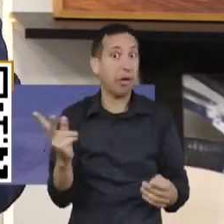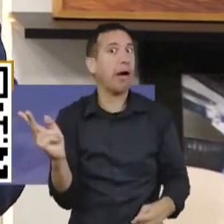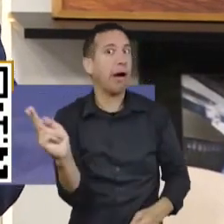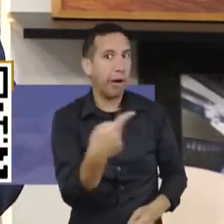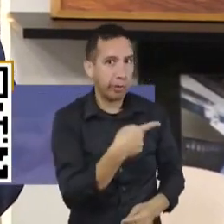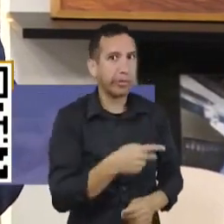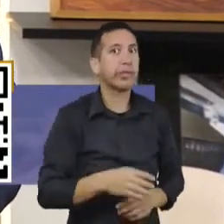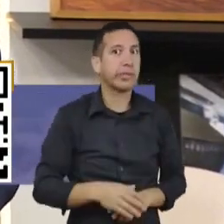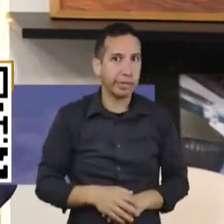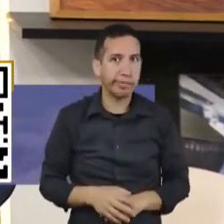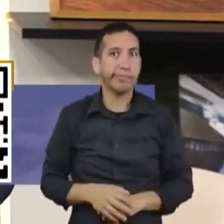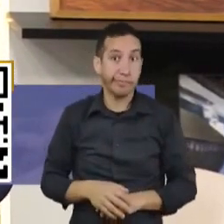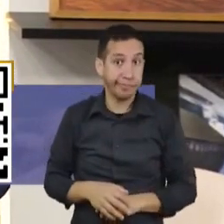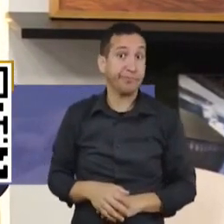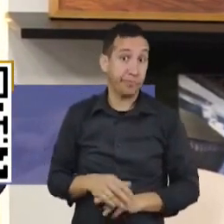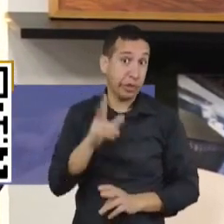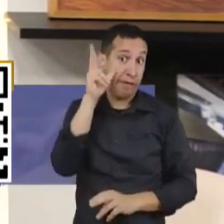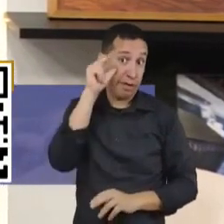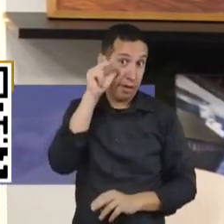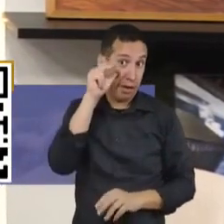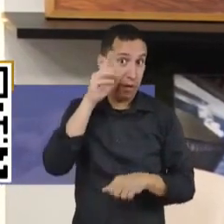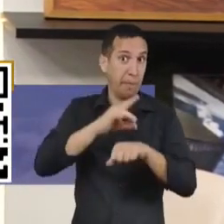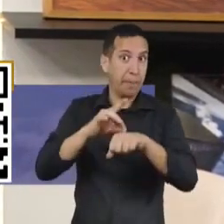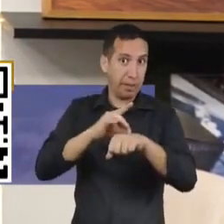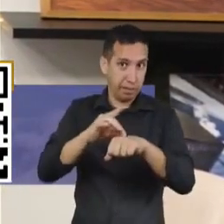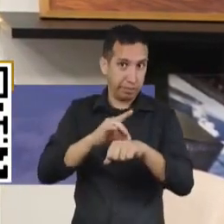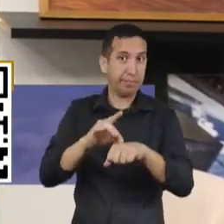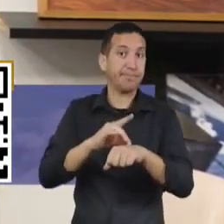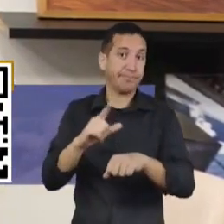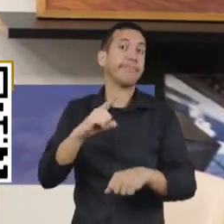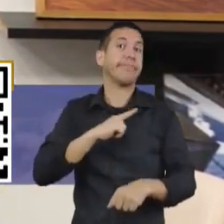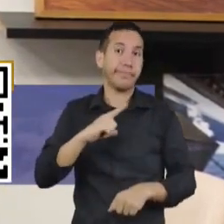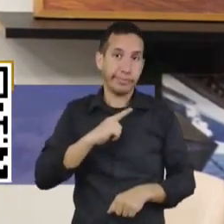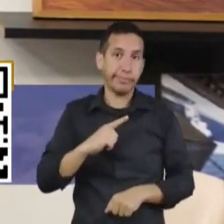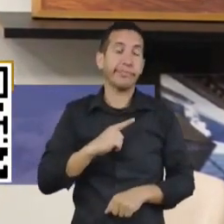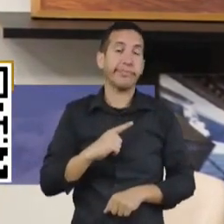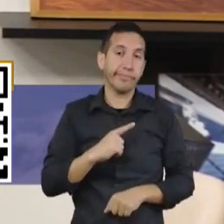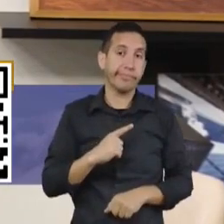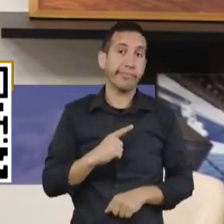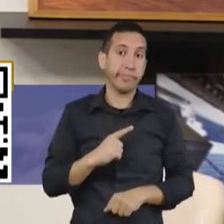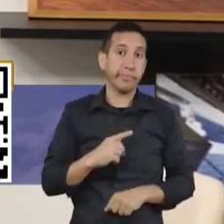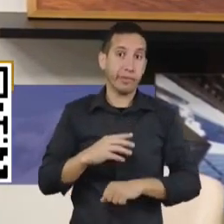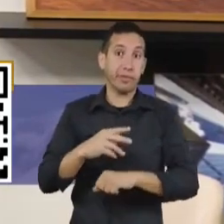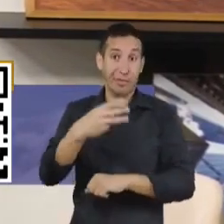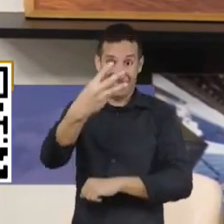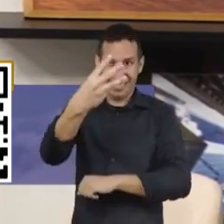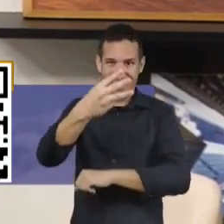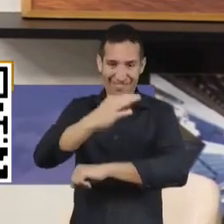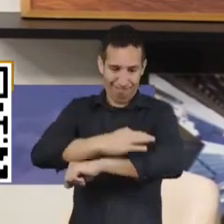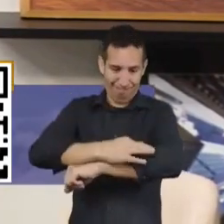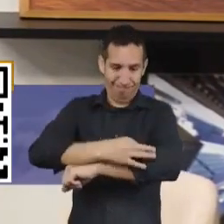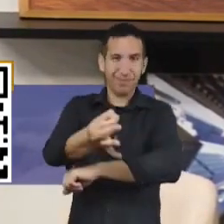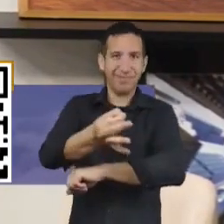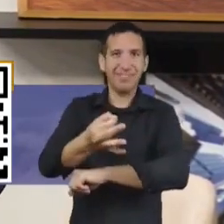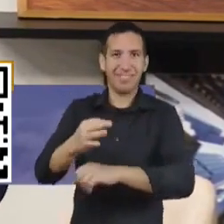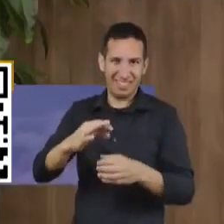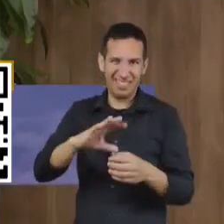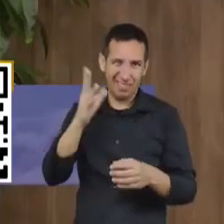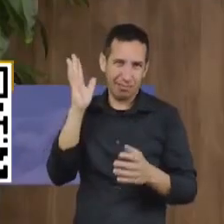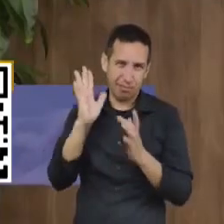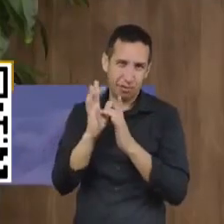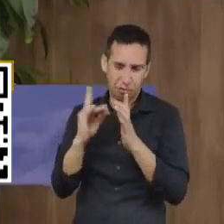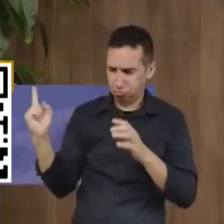cristianismo representado aqui por um cavalo preto no Abrir do terceiro selo que coisa